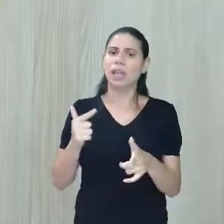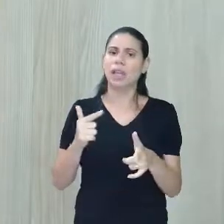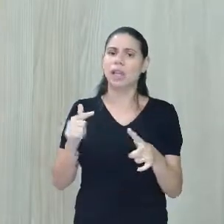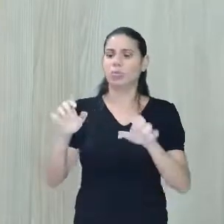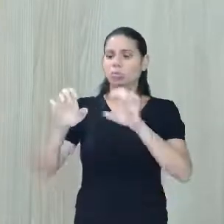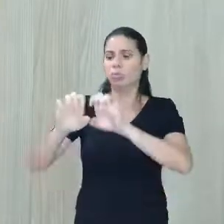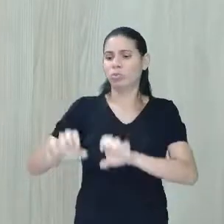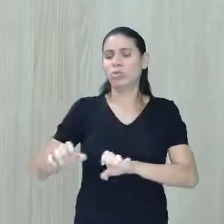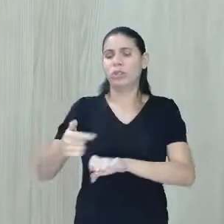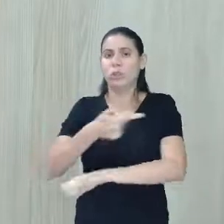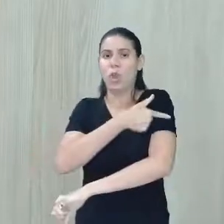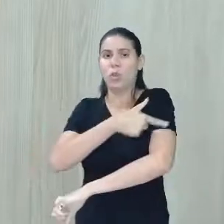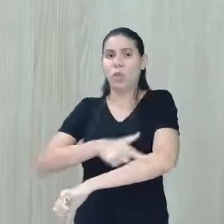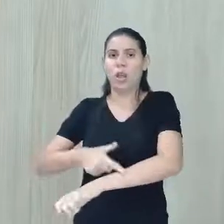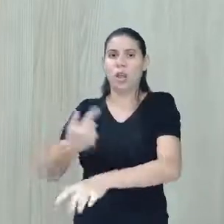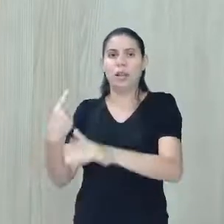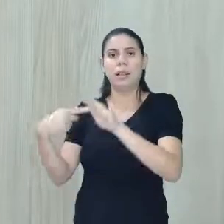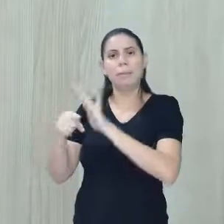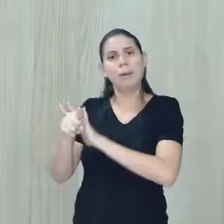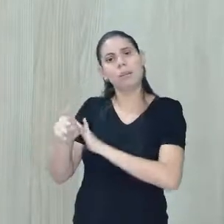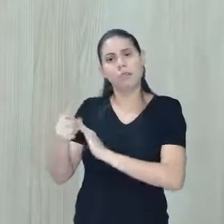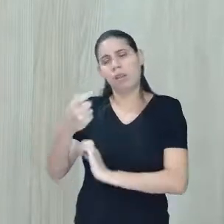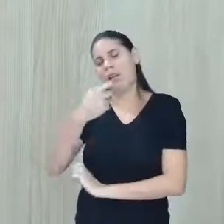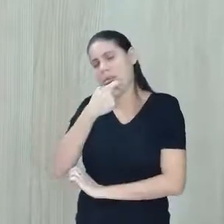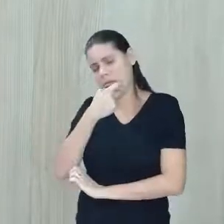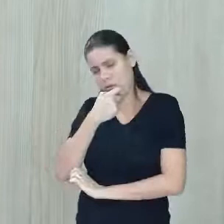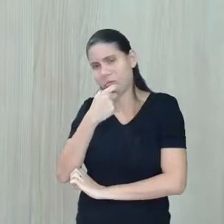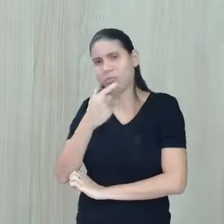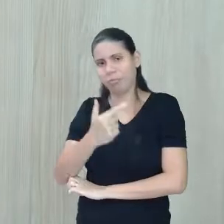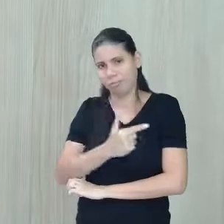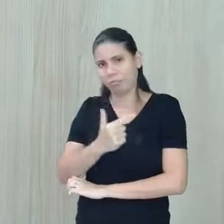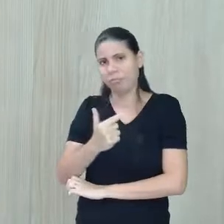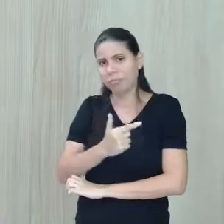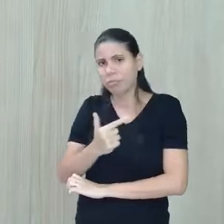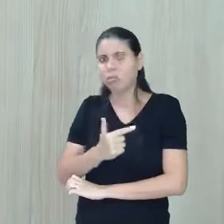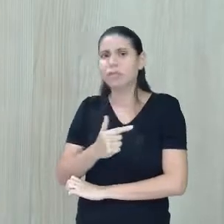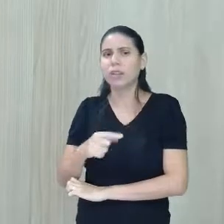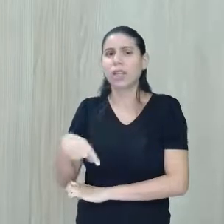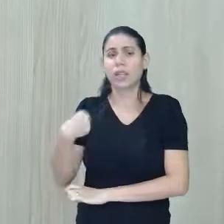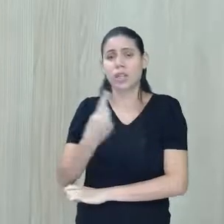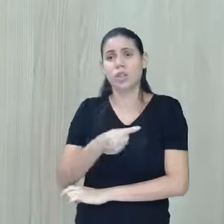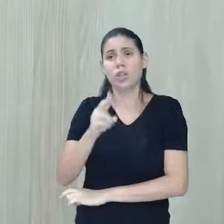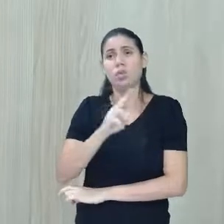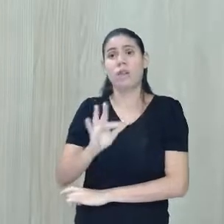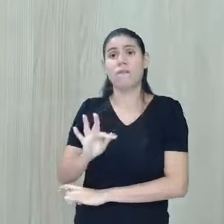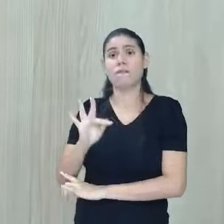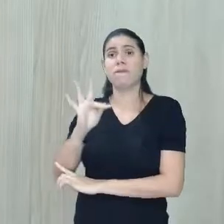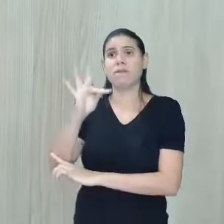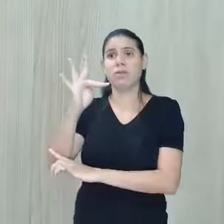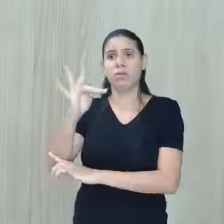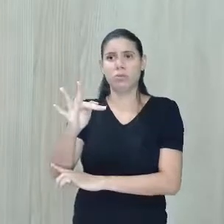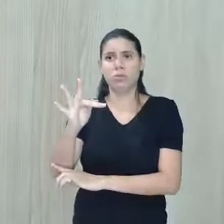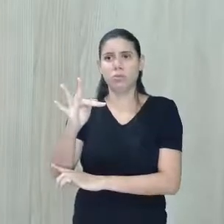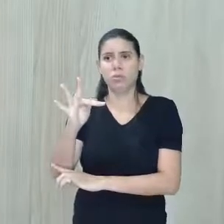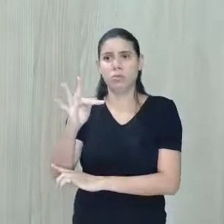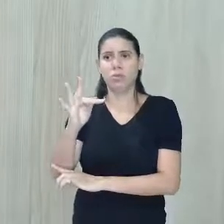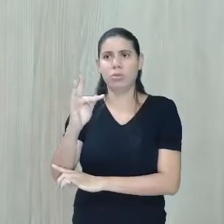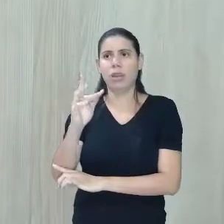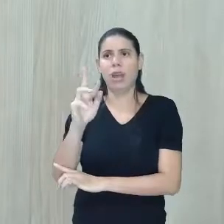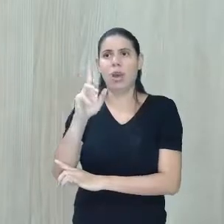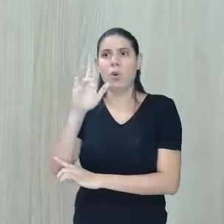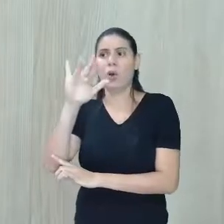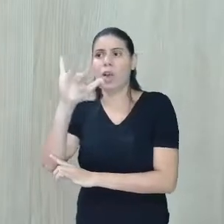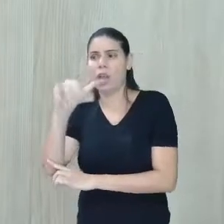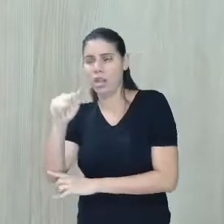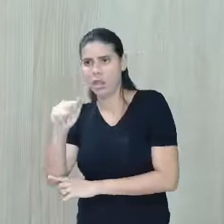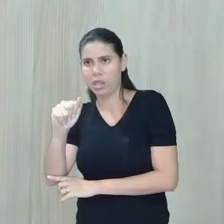pessoal, educada de se perguntar as coisas em inglês, né? E aí a gente sempre usa o futuro do pretérito, que é esse ria,